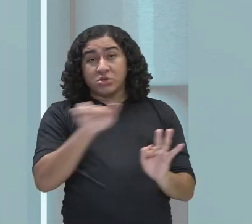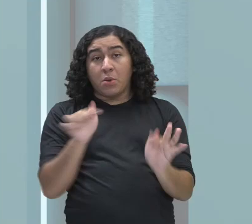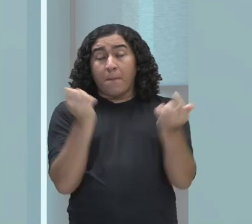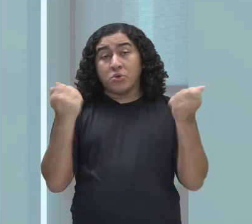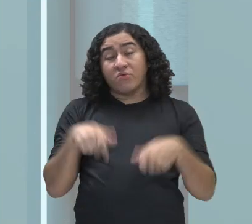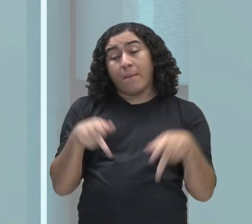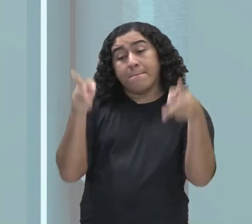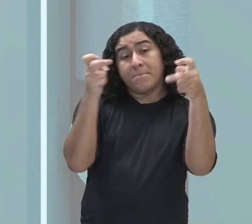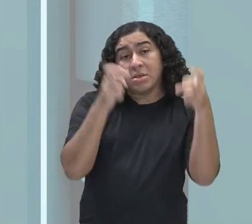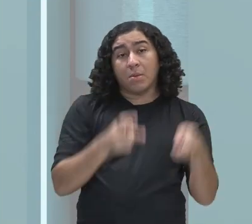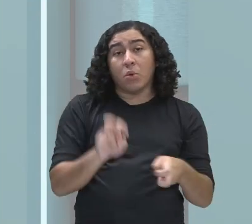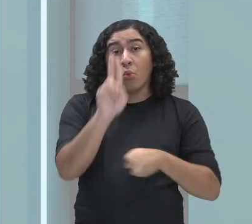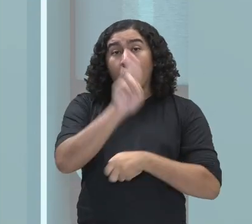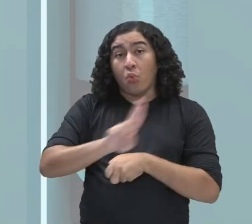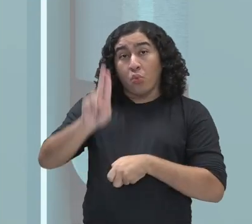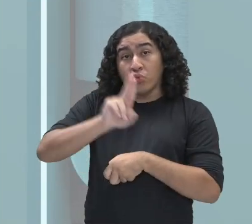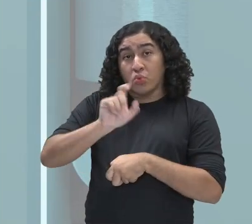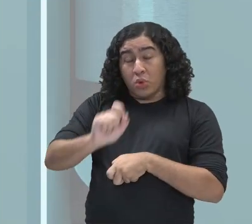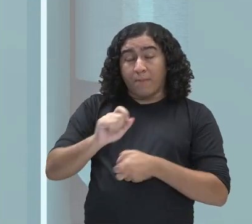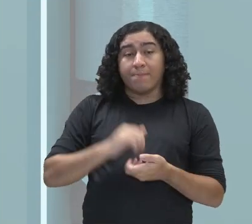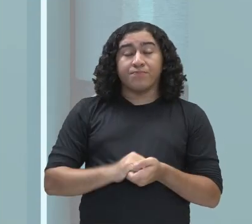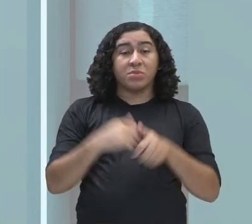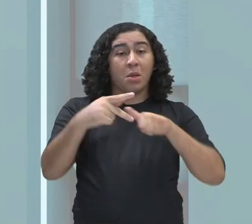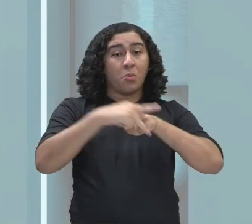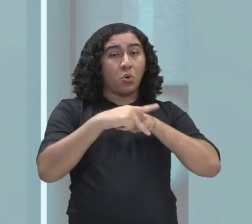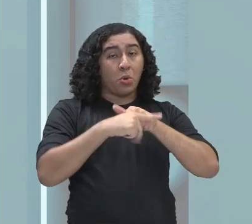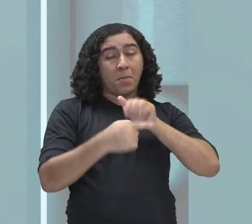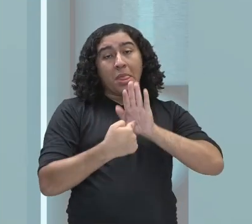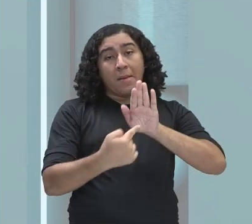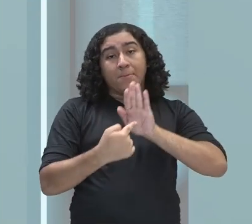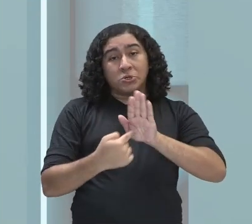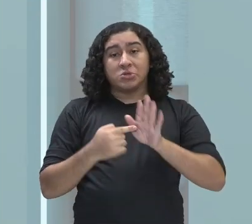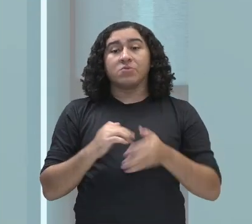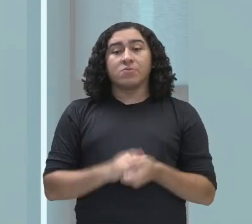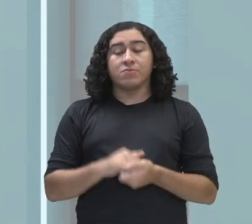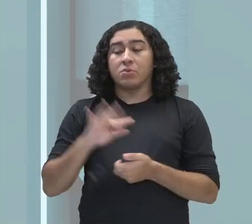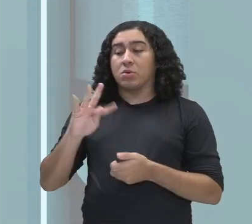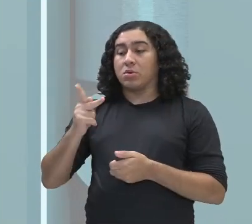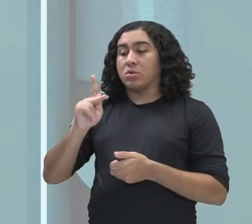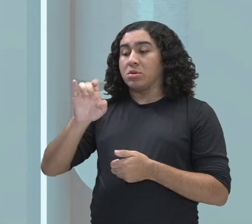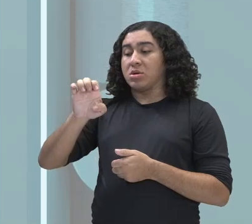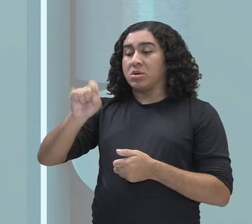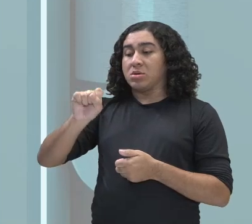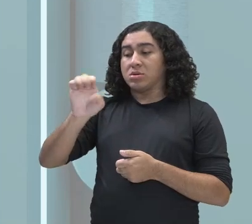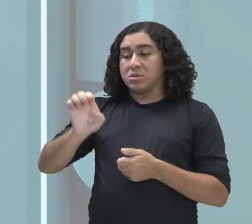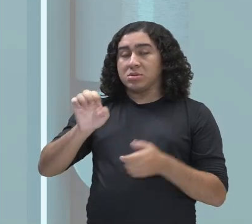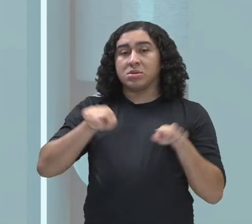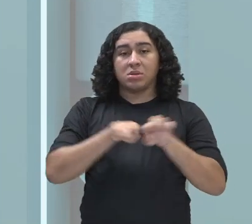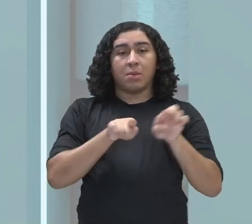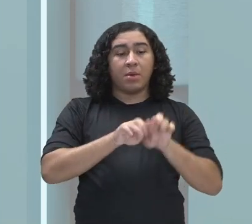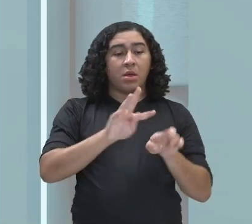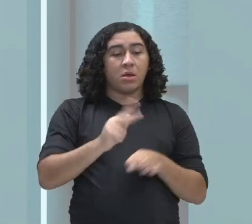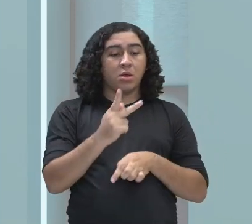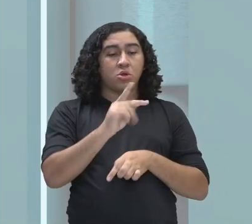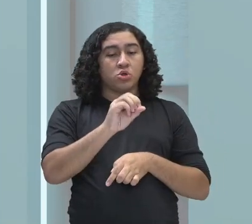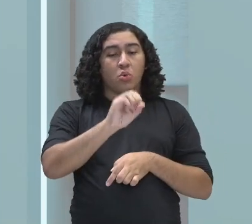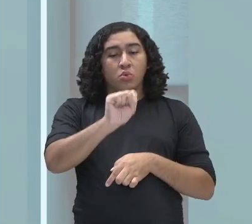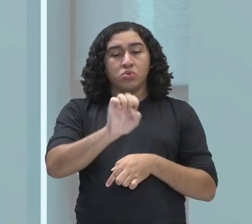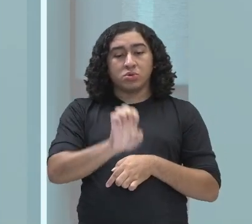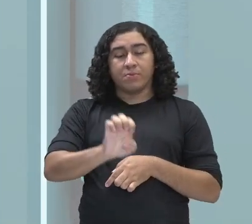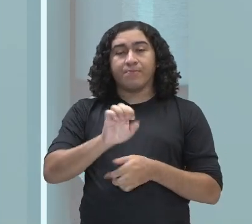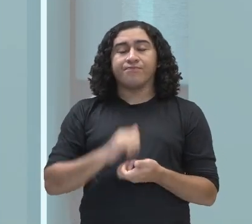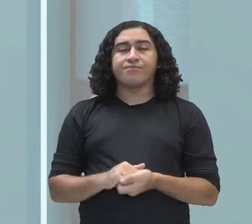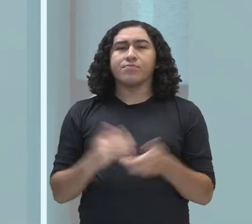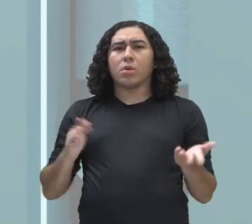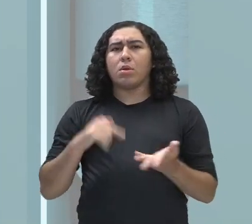a utilização dos pronomes demonstrativos these e those. Vamos agora